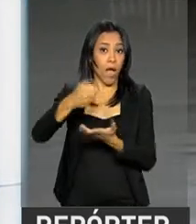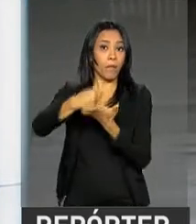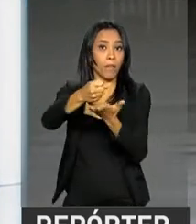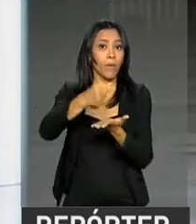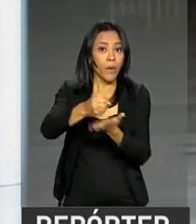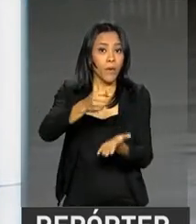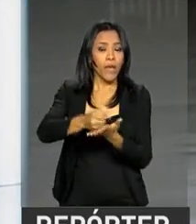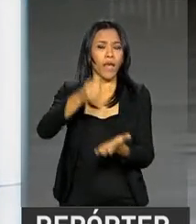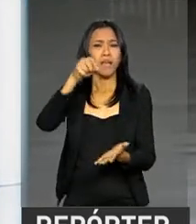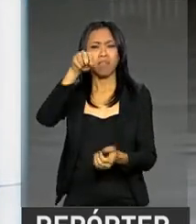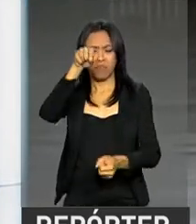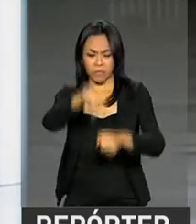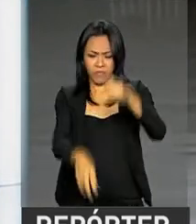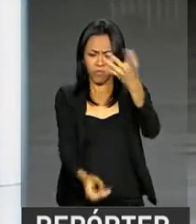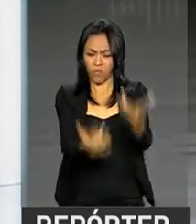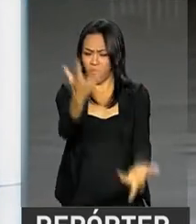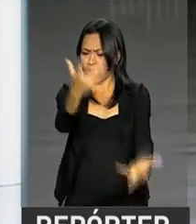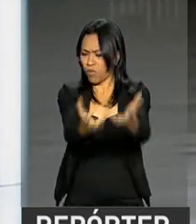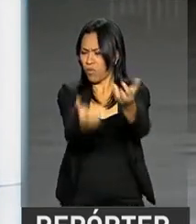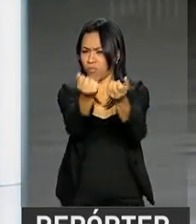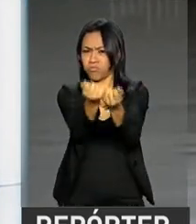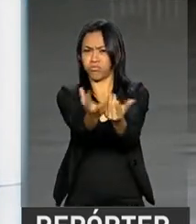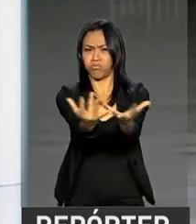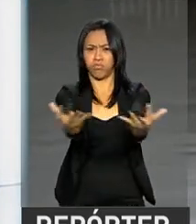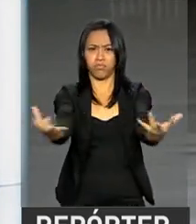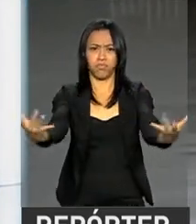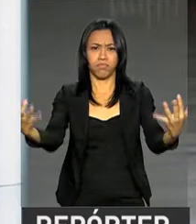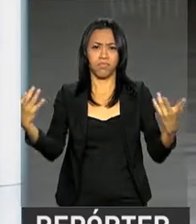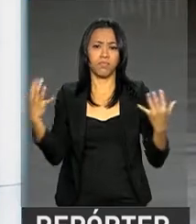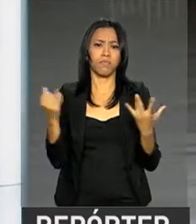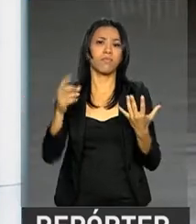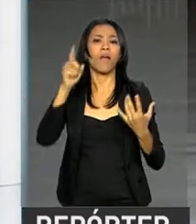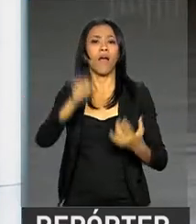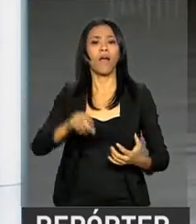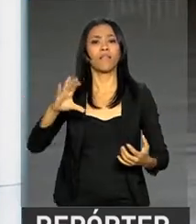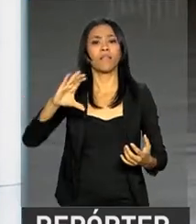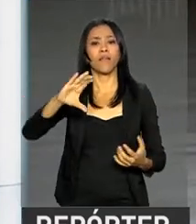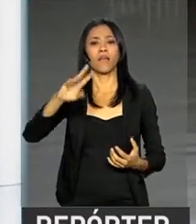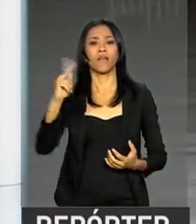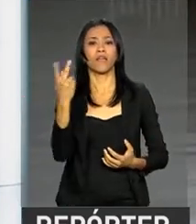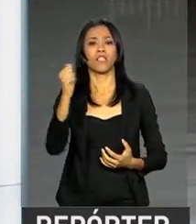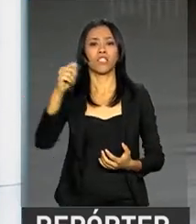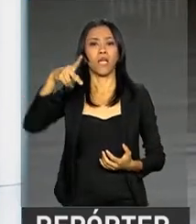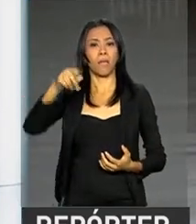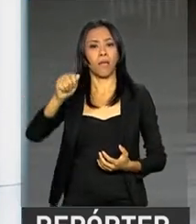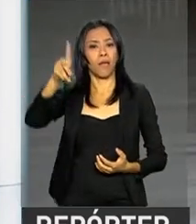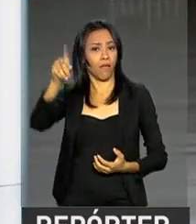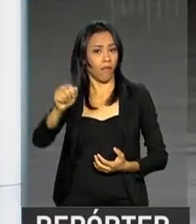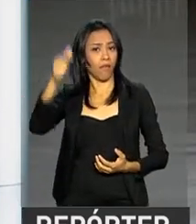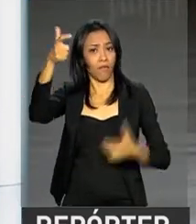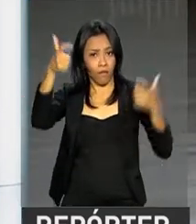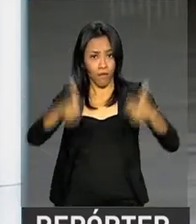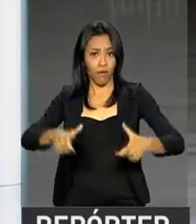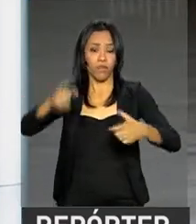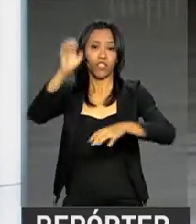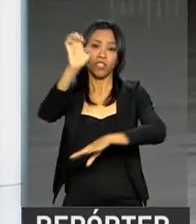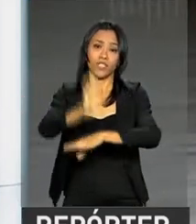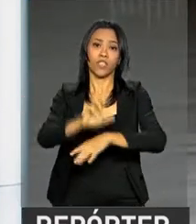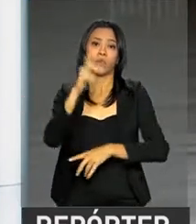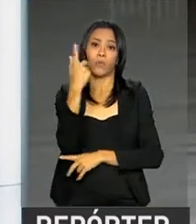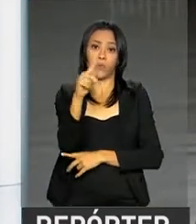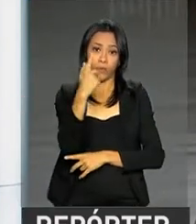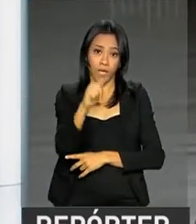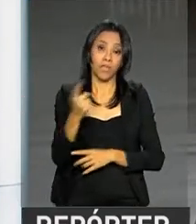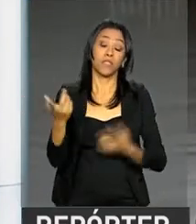que consome a vegetação do parque nacional da chapada dos veadeiros no estado de goiás em nota o